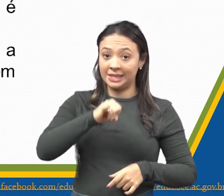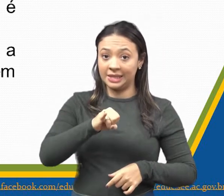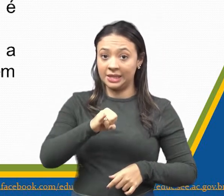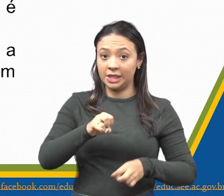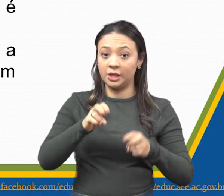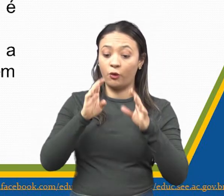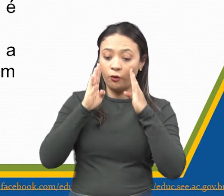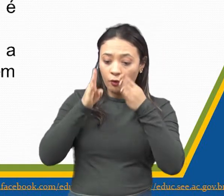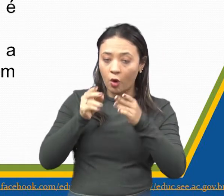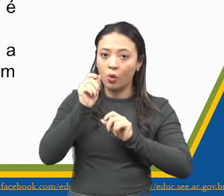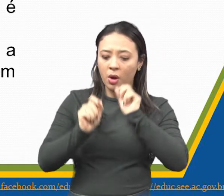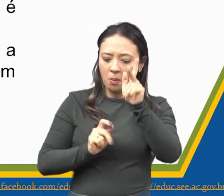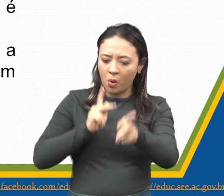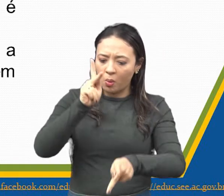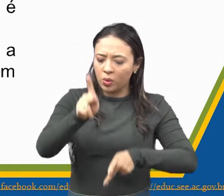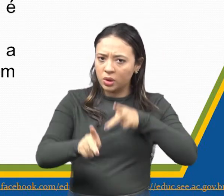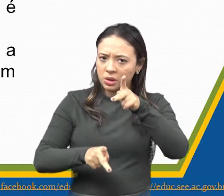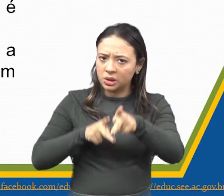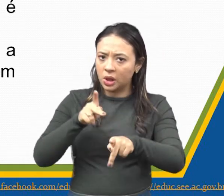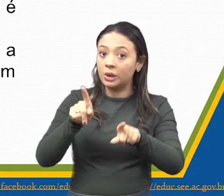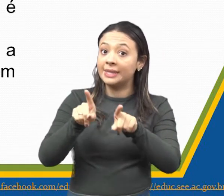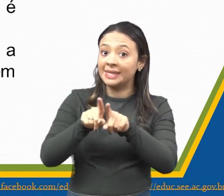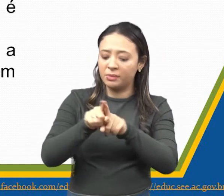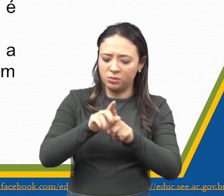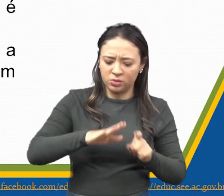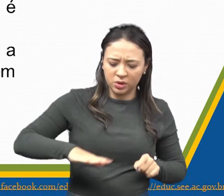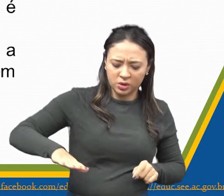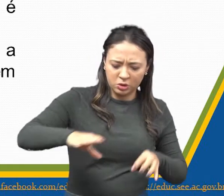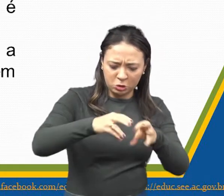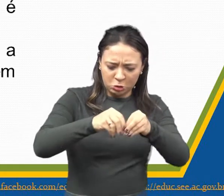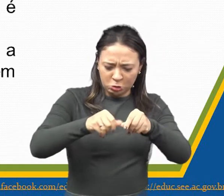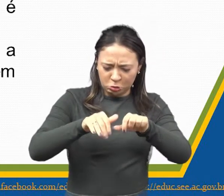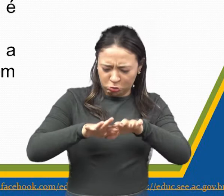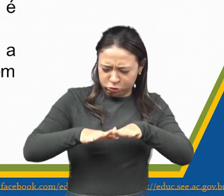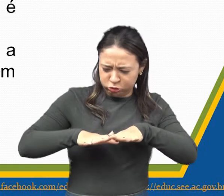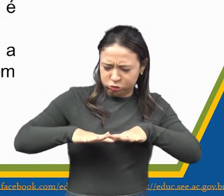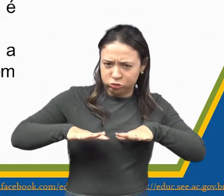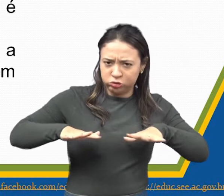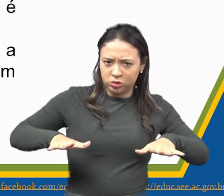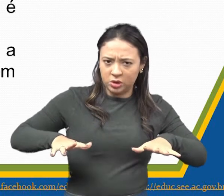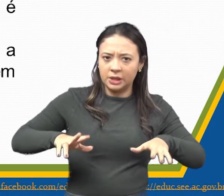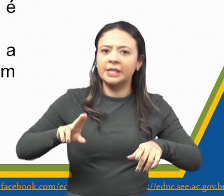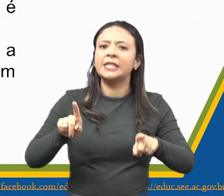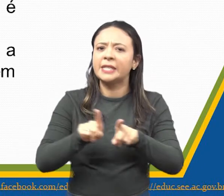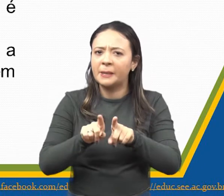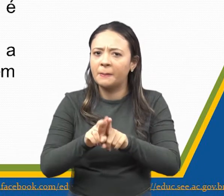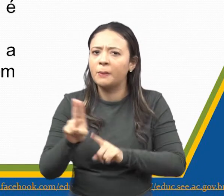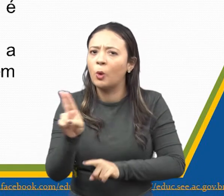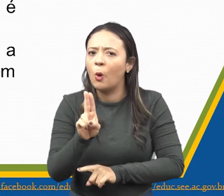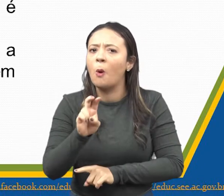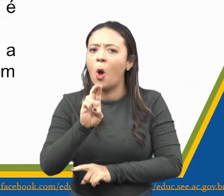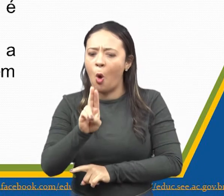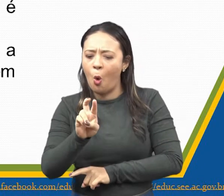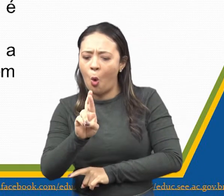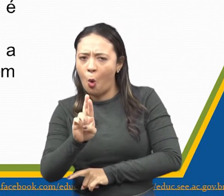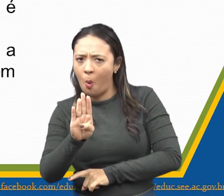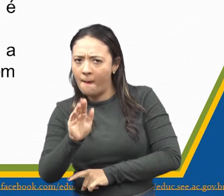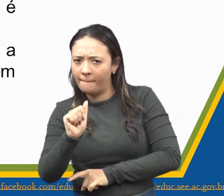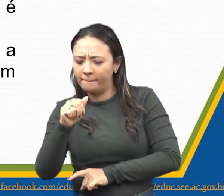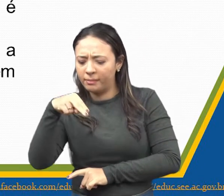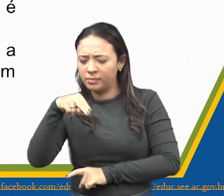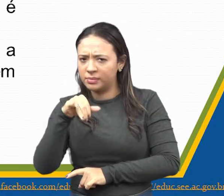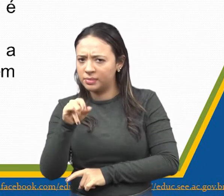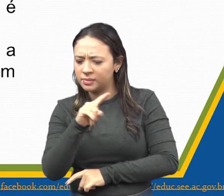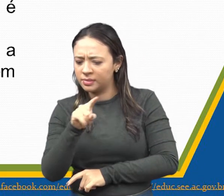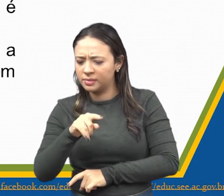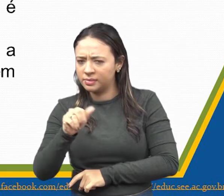população quanto em extensão territorial, é chamada de urbanização? Você sabia dessa